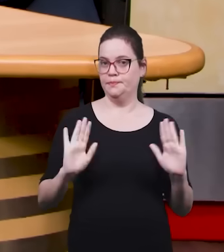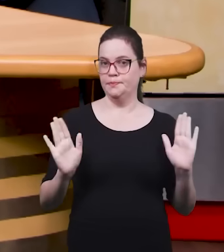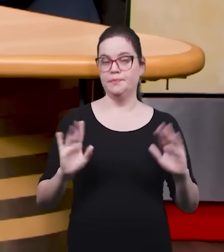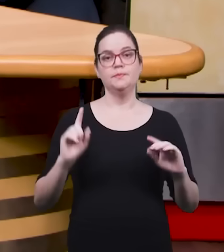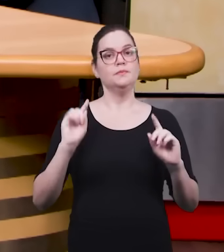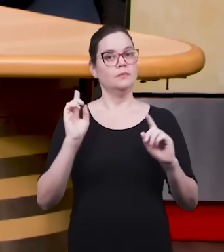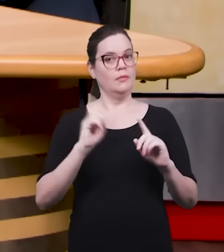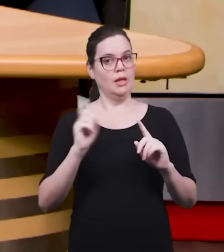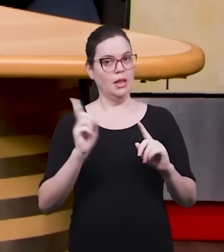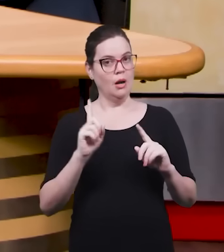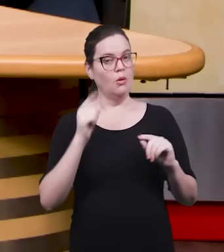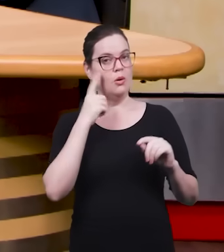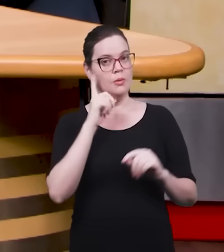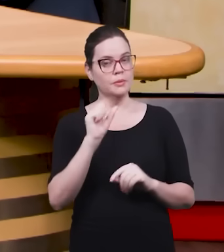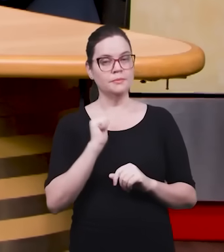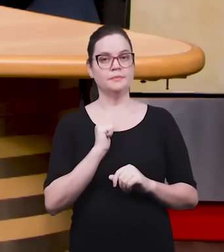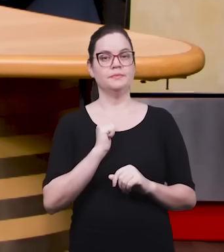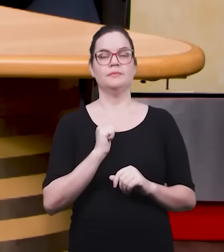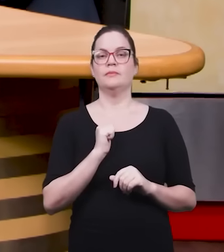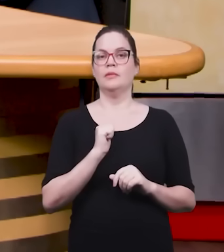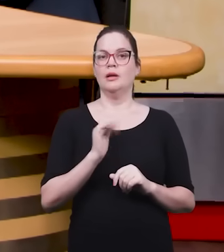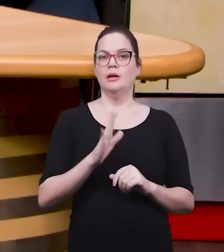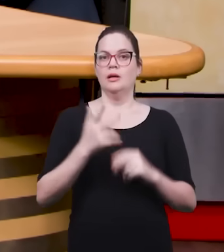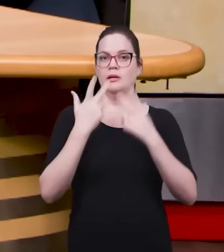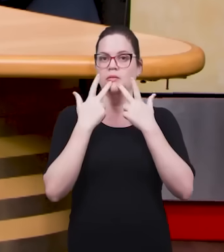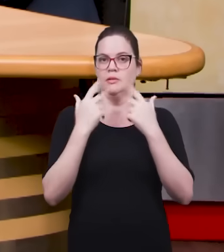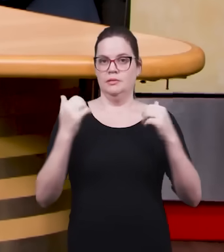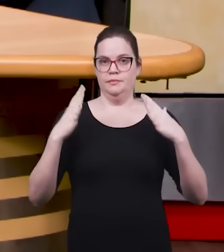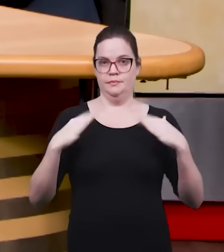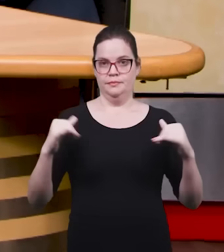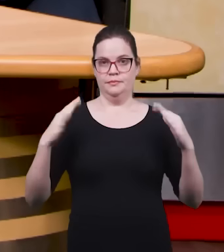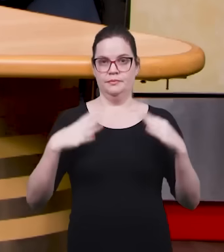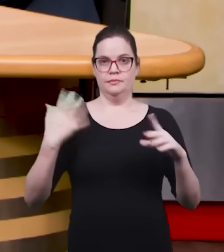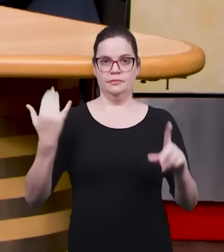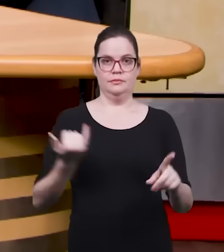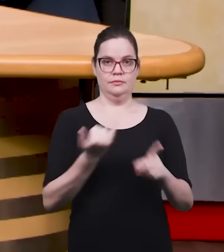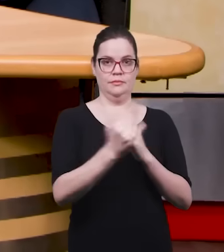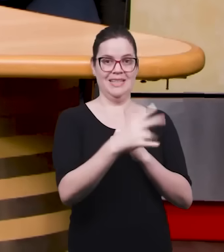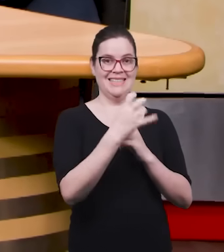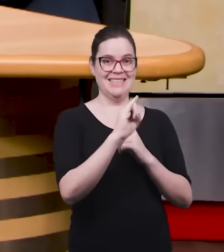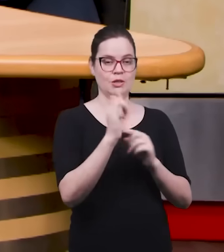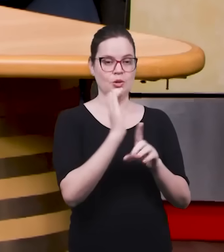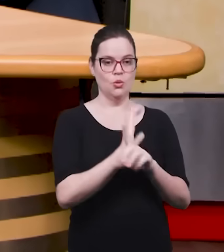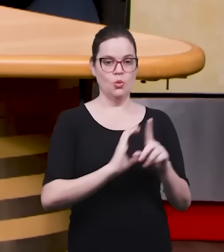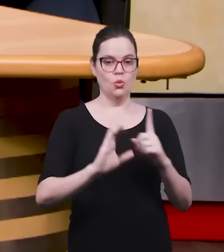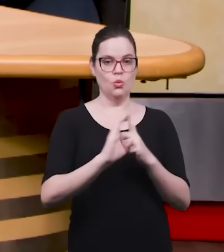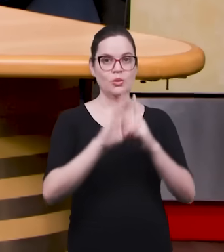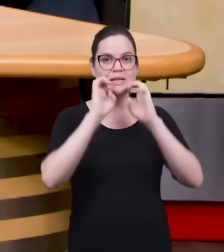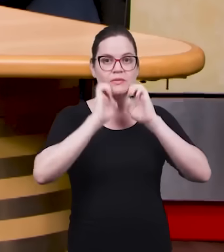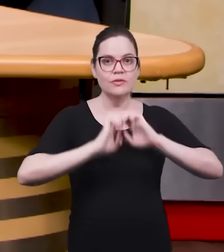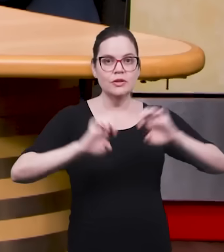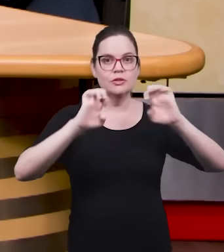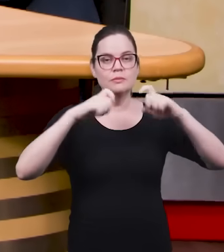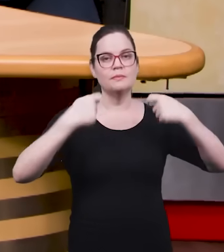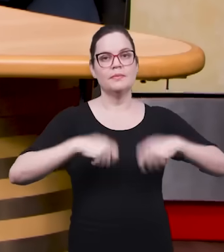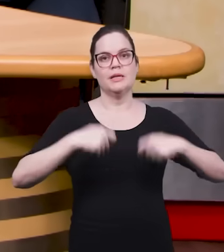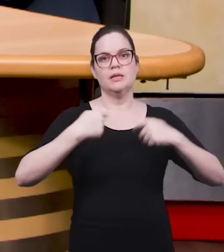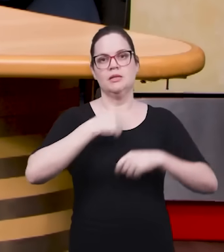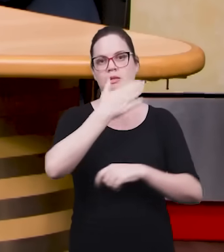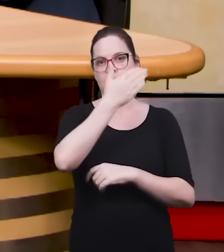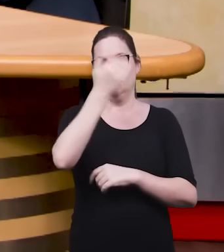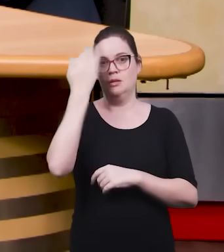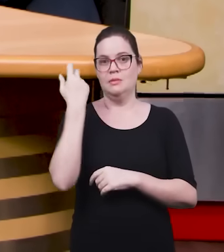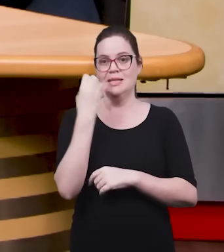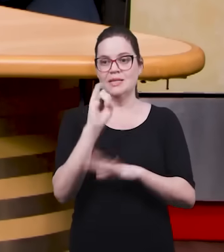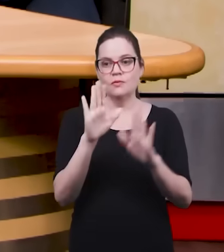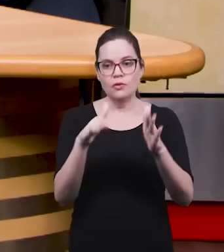de línguas, num culto mais evangelístico, também eu acho que precisa ter uma sabedoria. Você pega um culto domingo à noite, um culto muito voltado